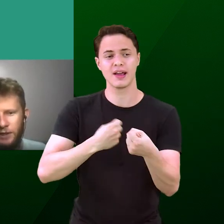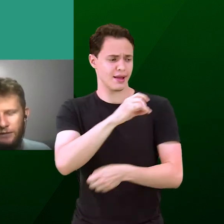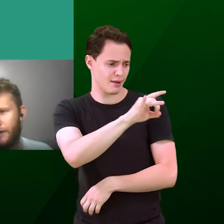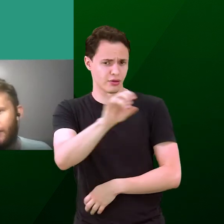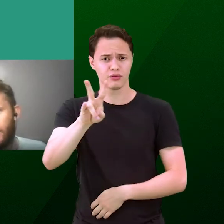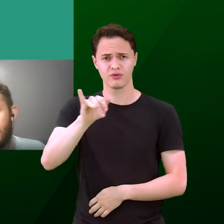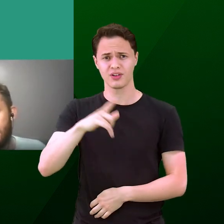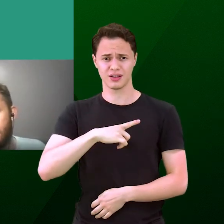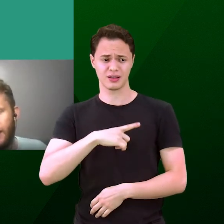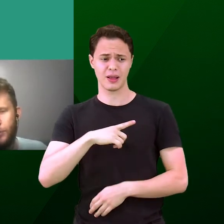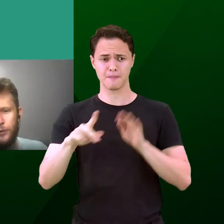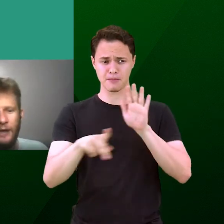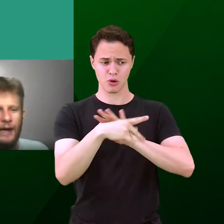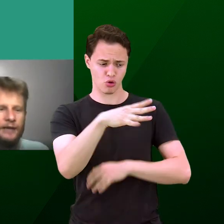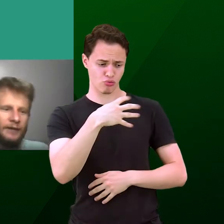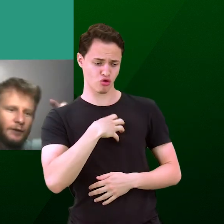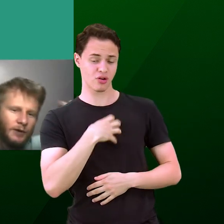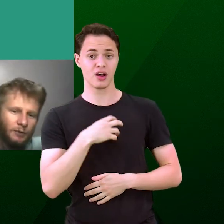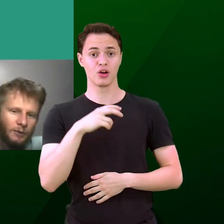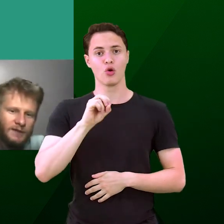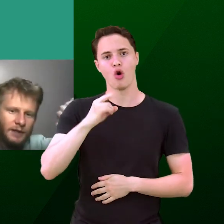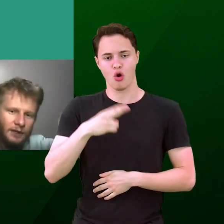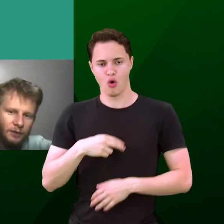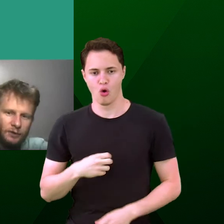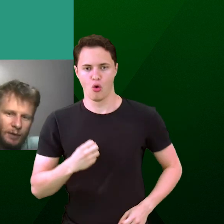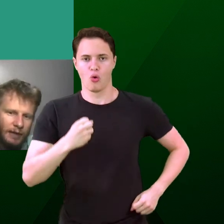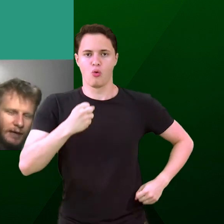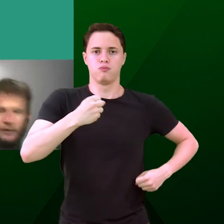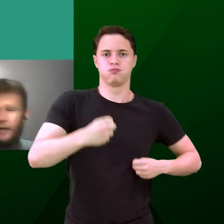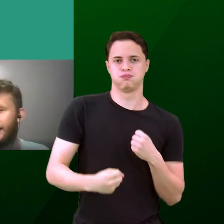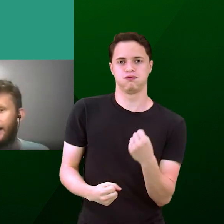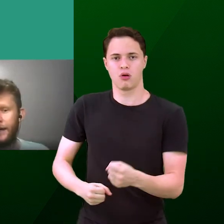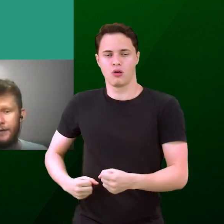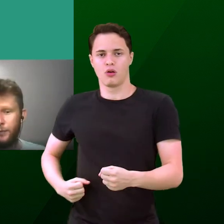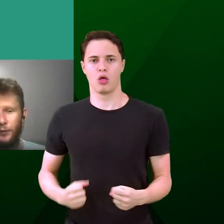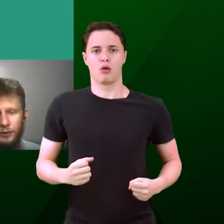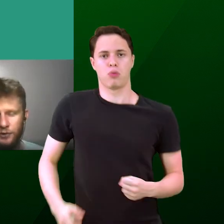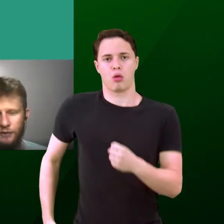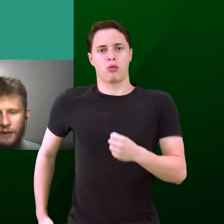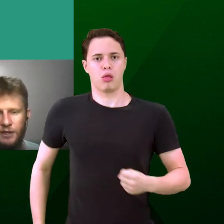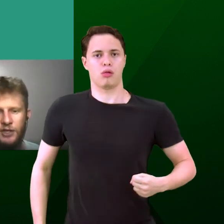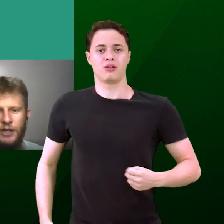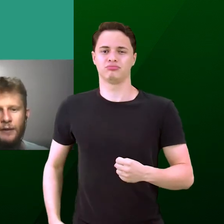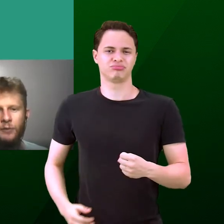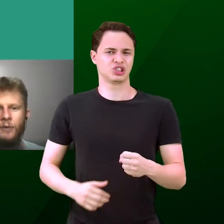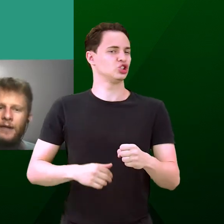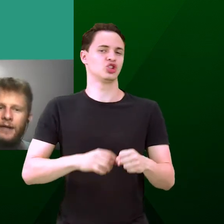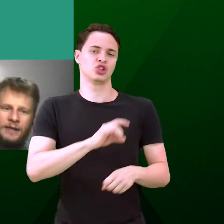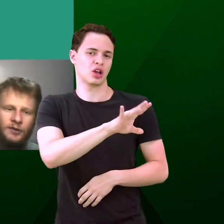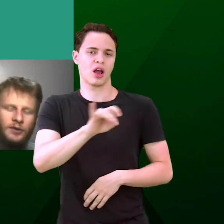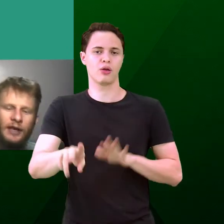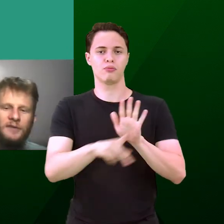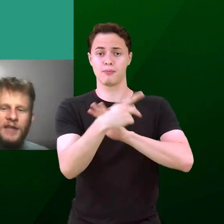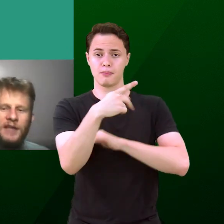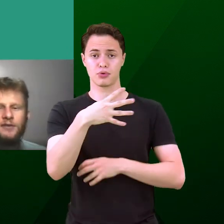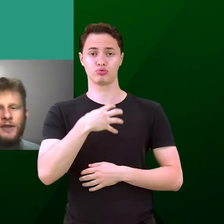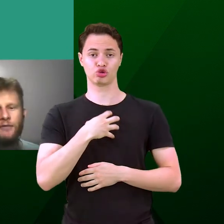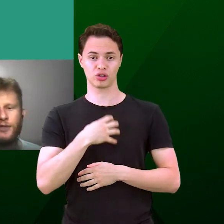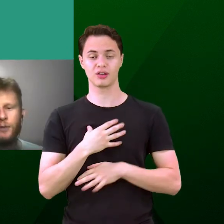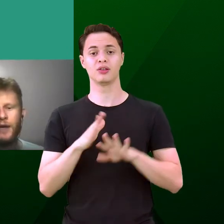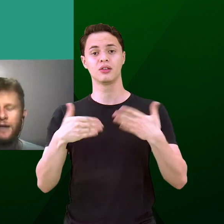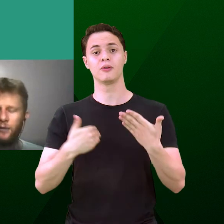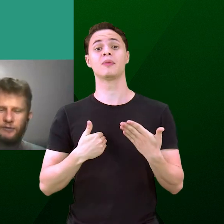outros últimos dois pontos, tá? O que comer e beber? Aqui é uma. Claro que não vou me aprofundar aqui, porque a gente já